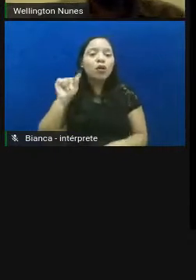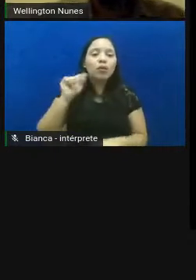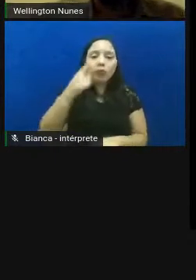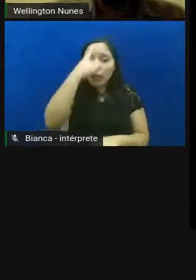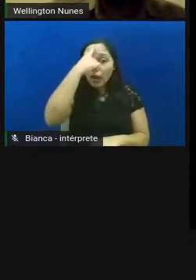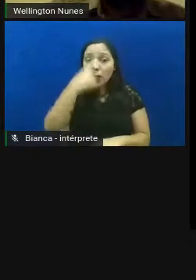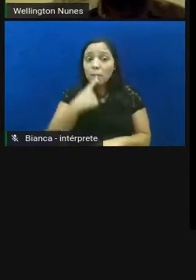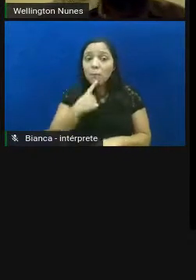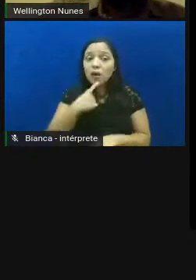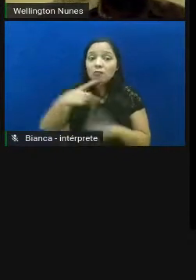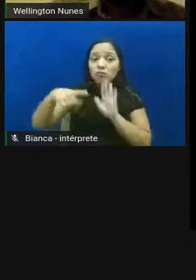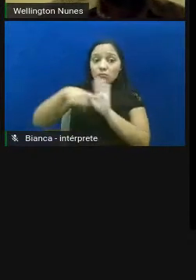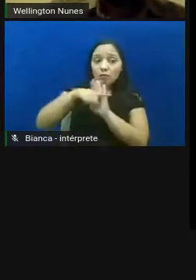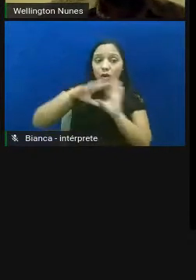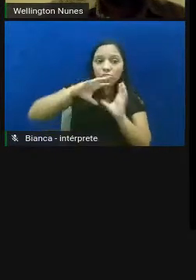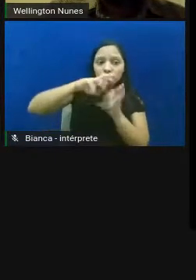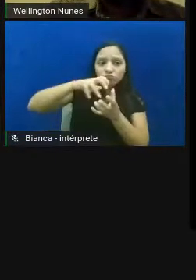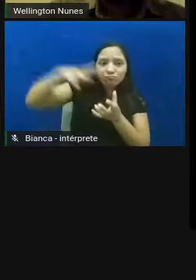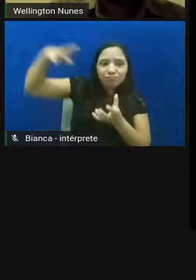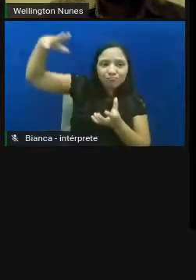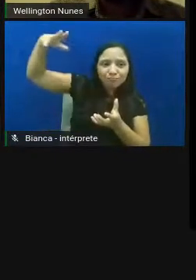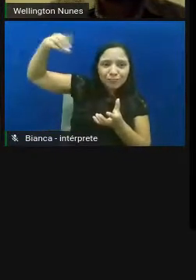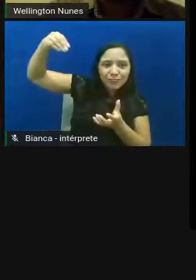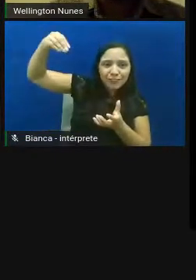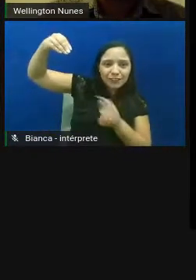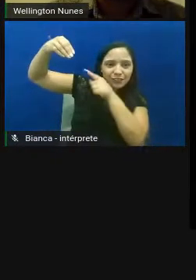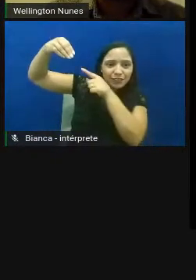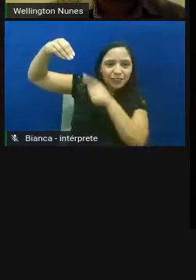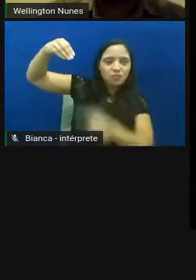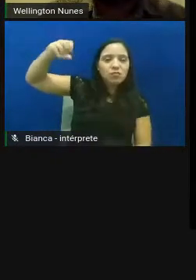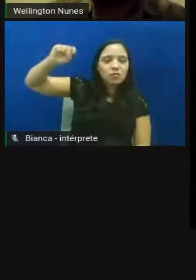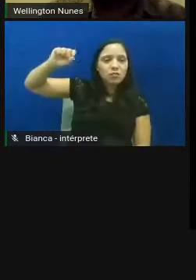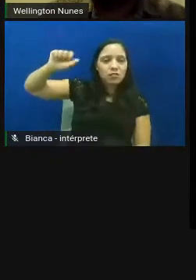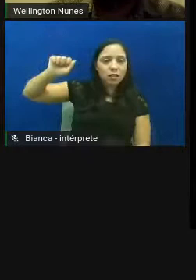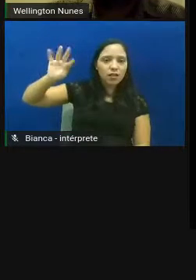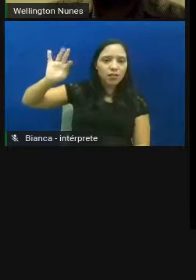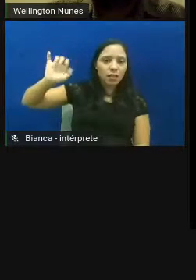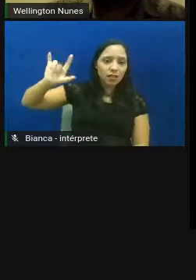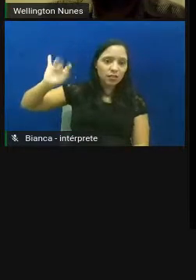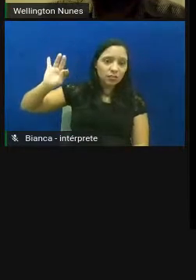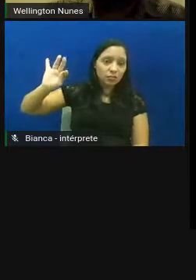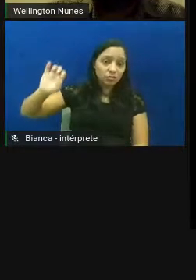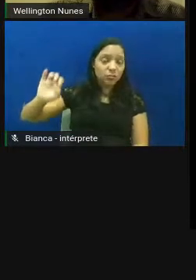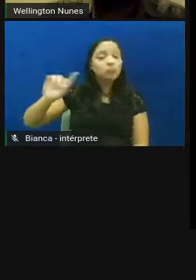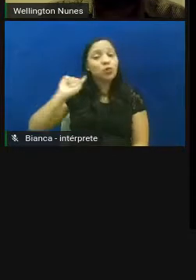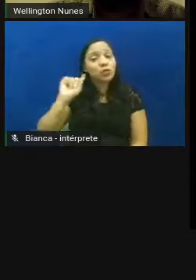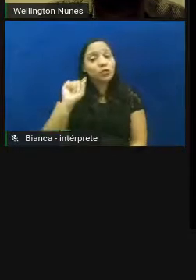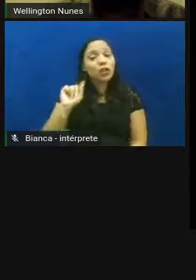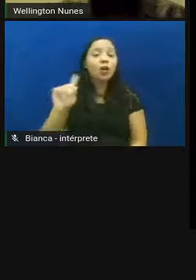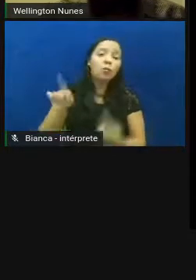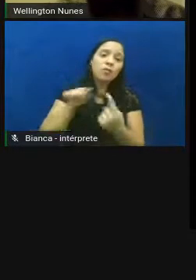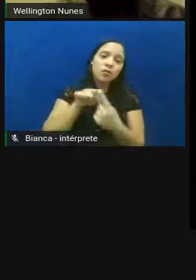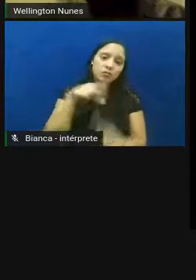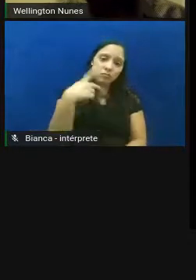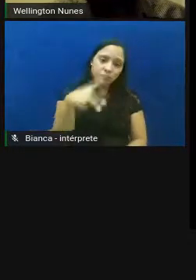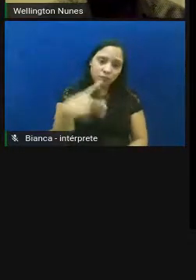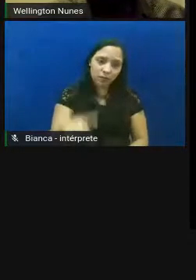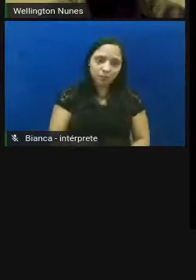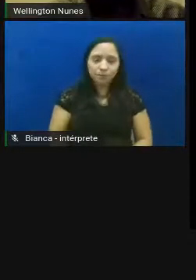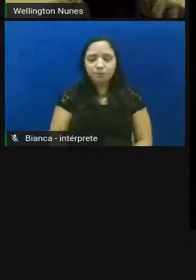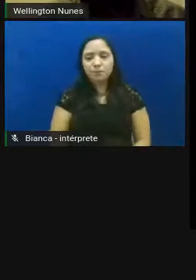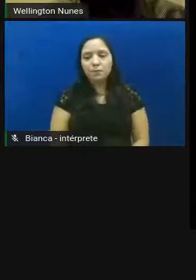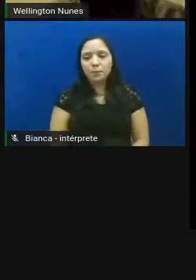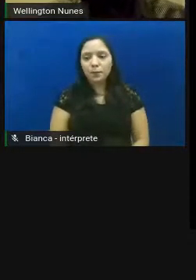ela determina como vai ser a saída, o produto que você pretende obter.